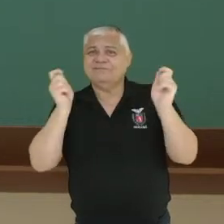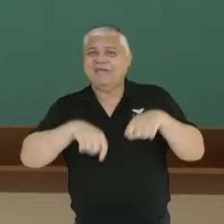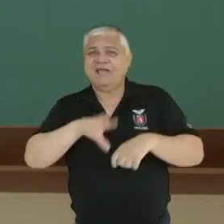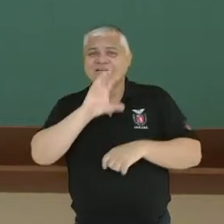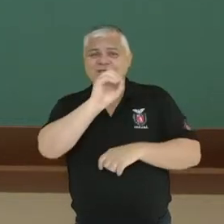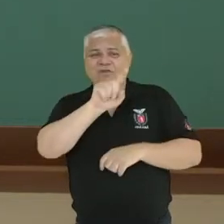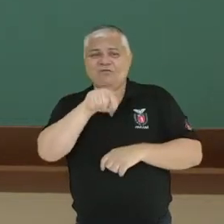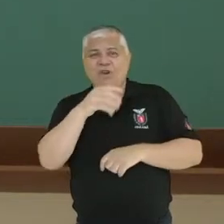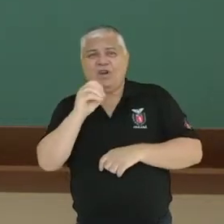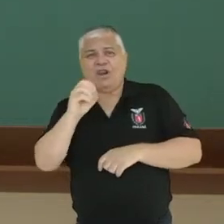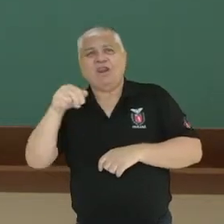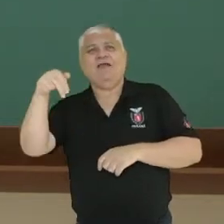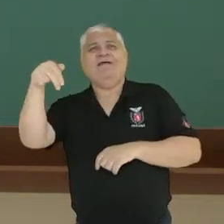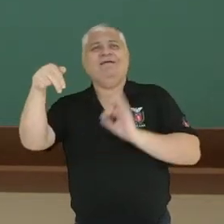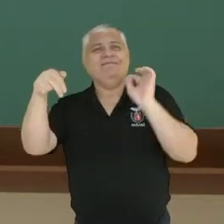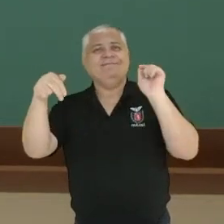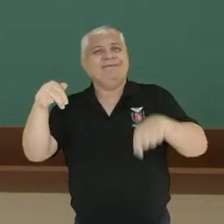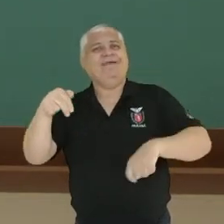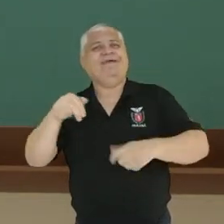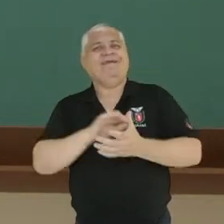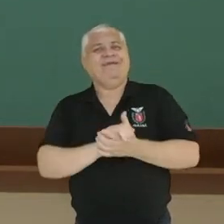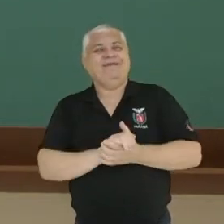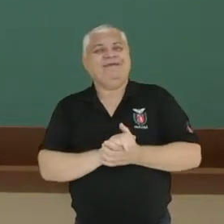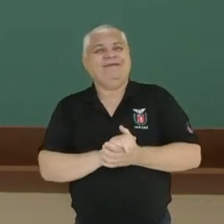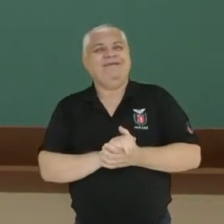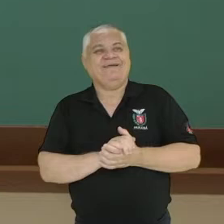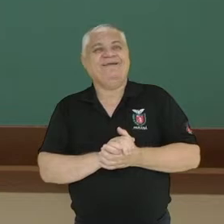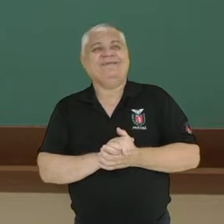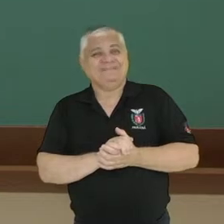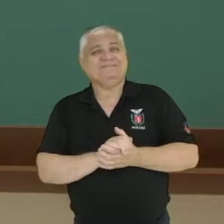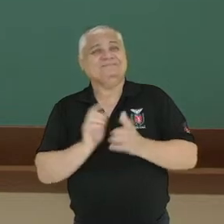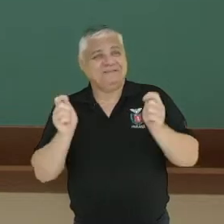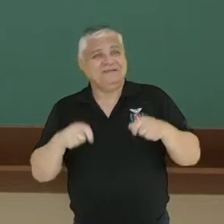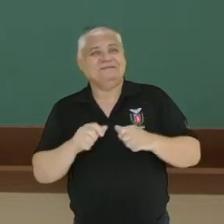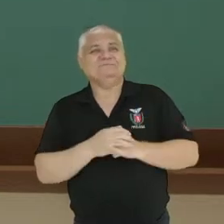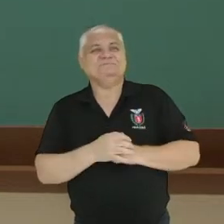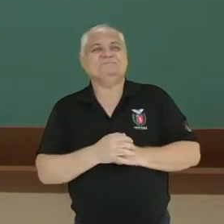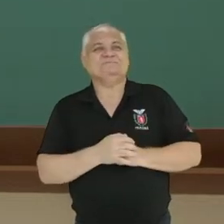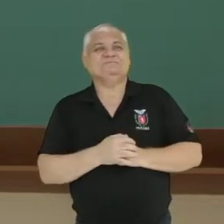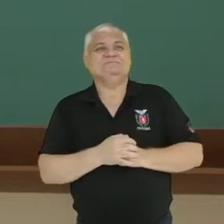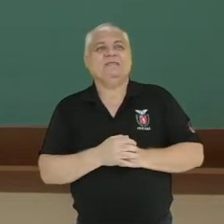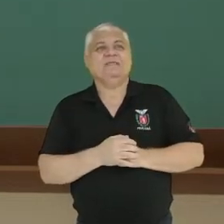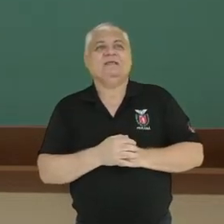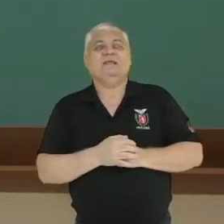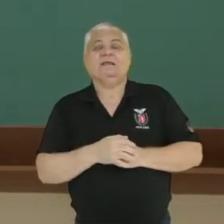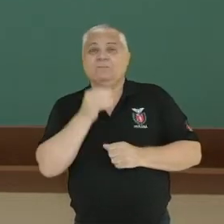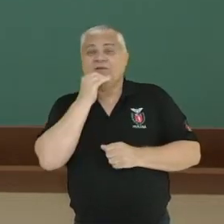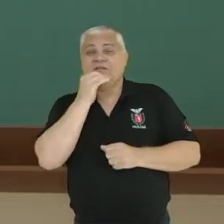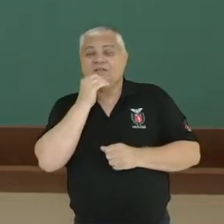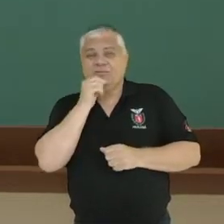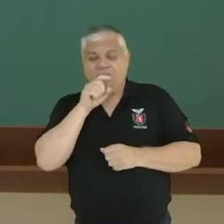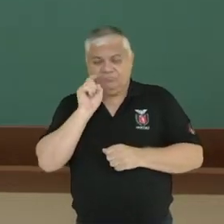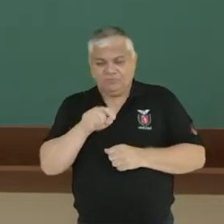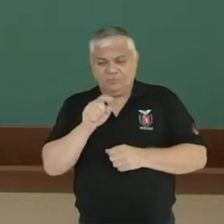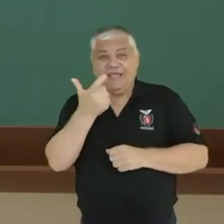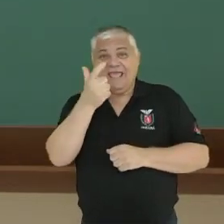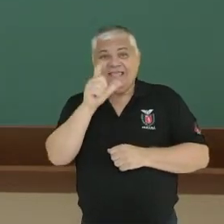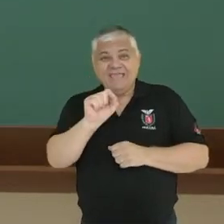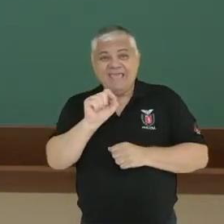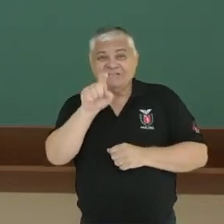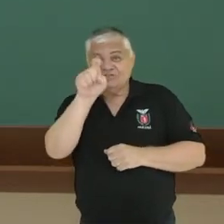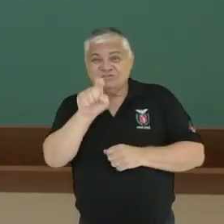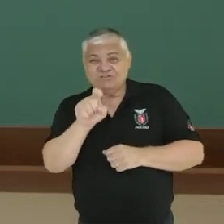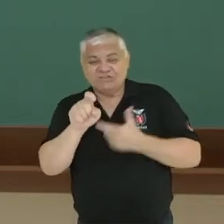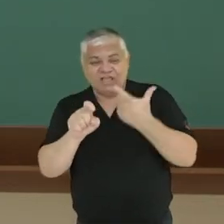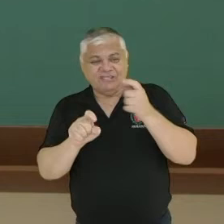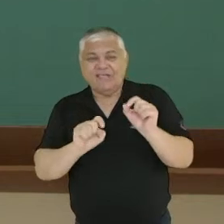número n, ou inteiro ou decimal, ok? A tecla 10 elevado na x, que